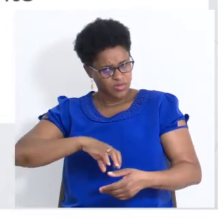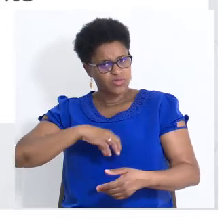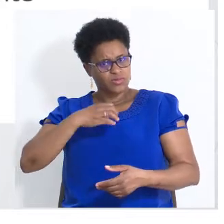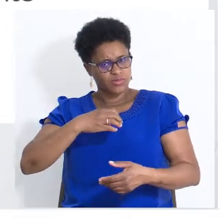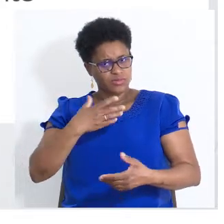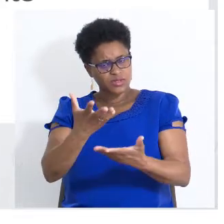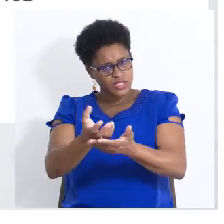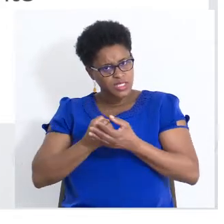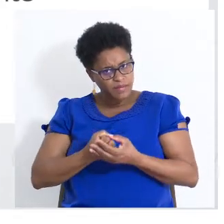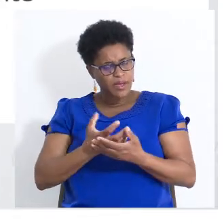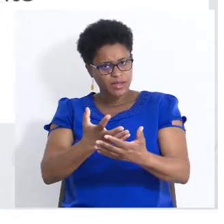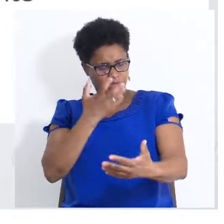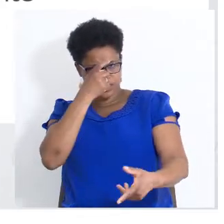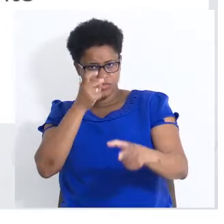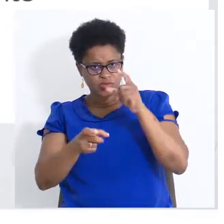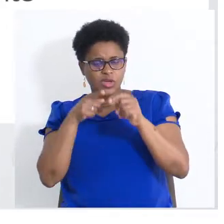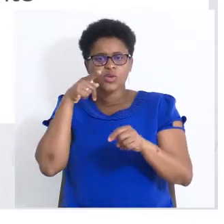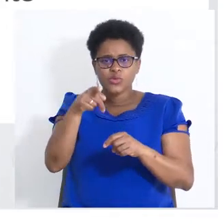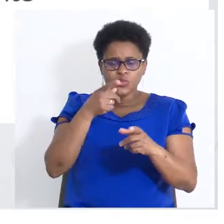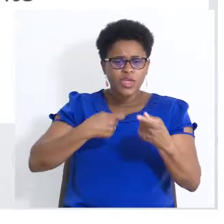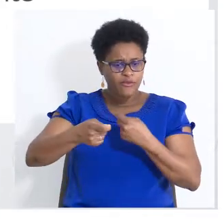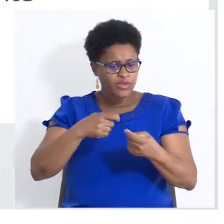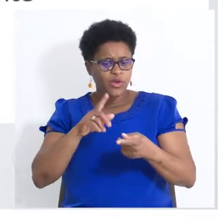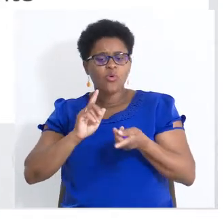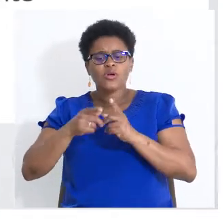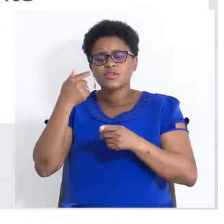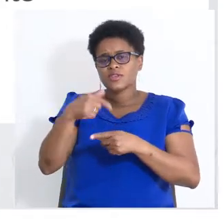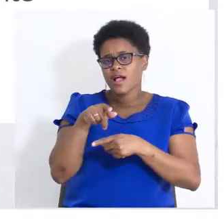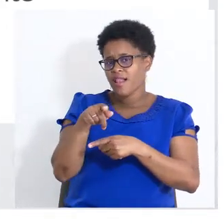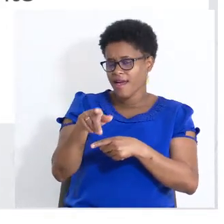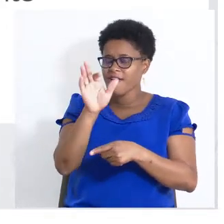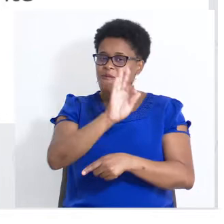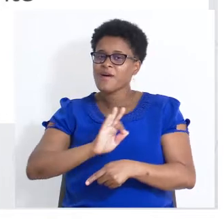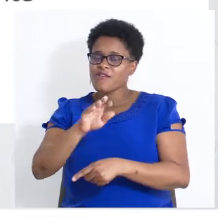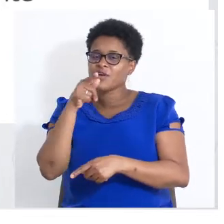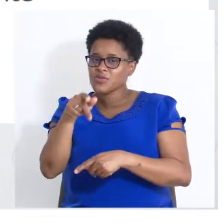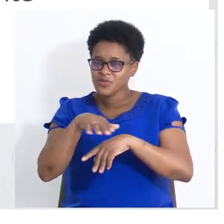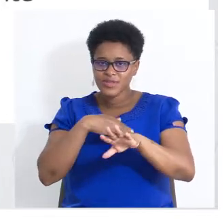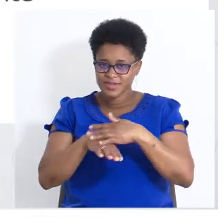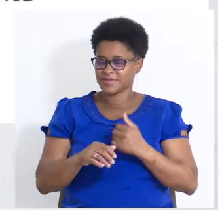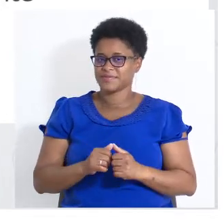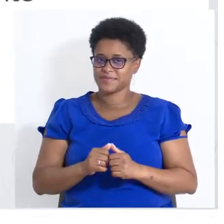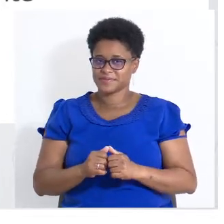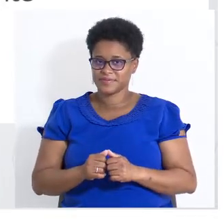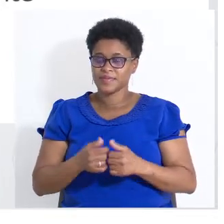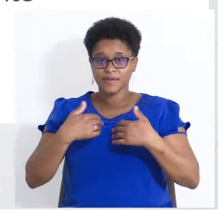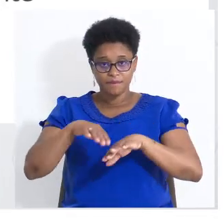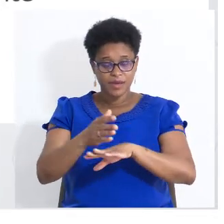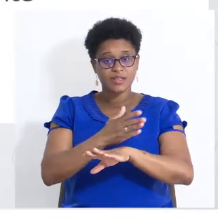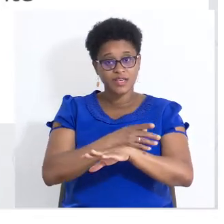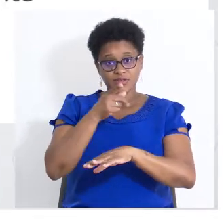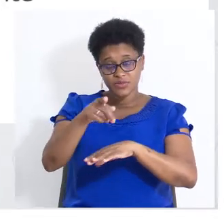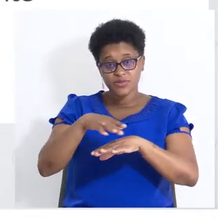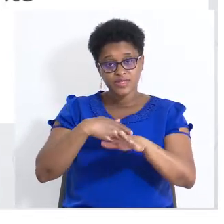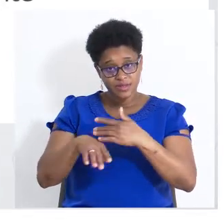que convencer as pessoas que o que estás a vender ou aquilo que está lá é uma forma de tu realizares,